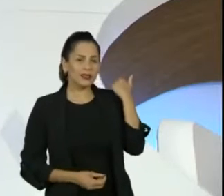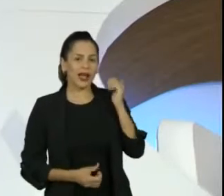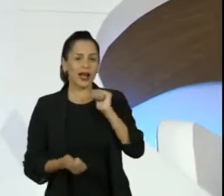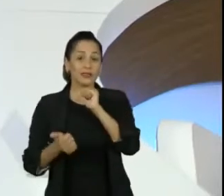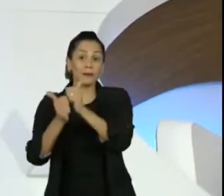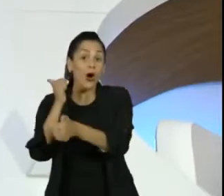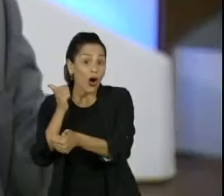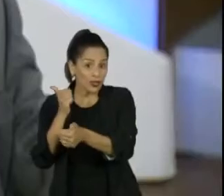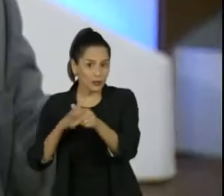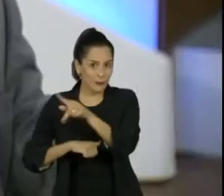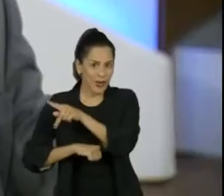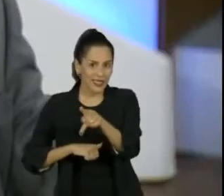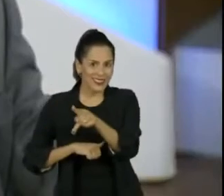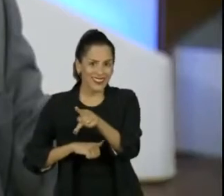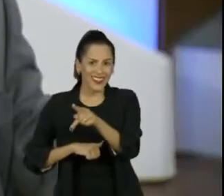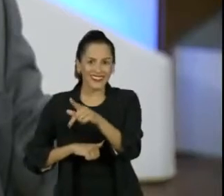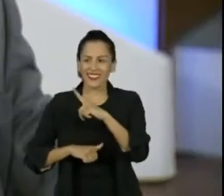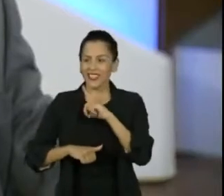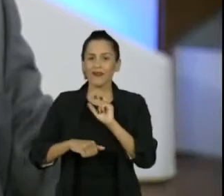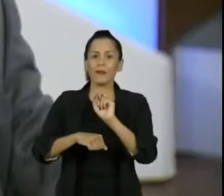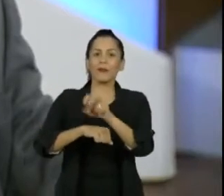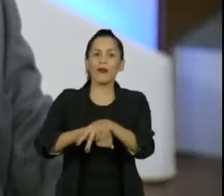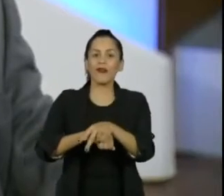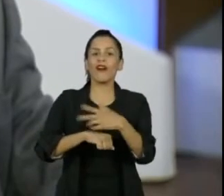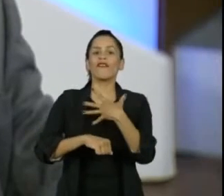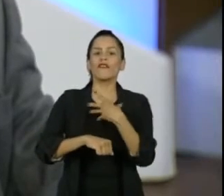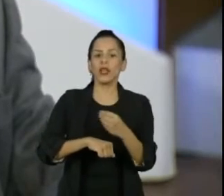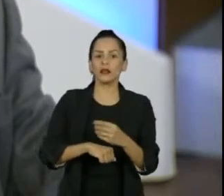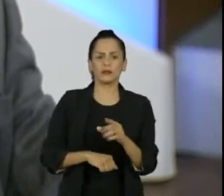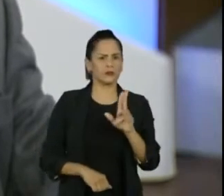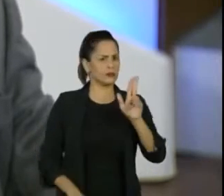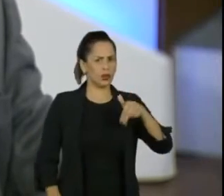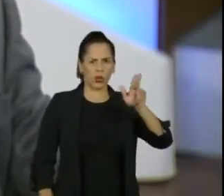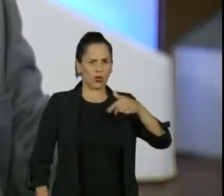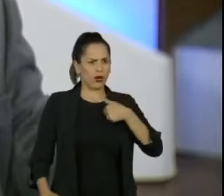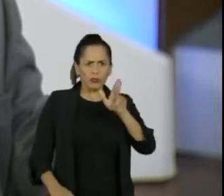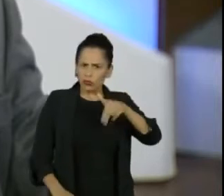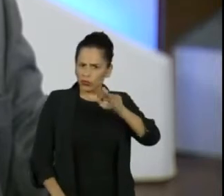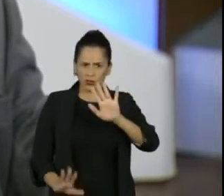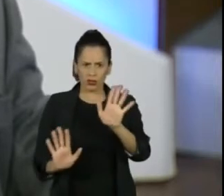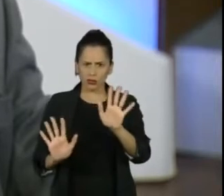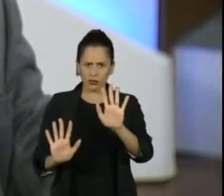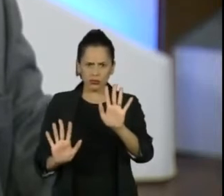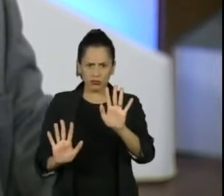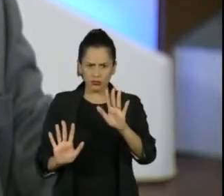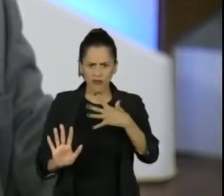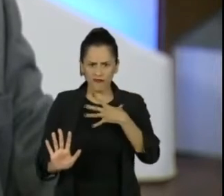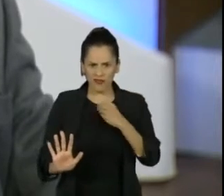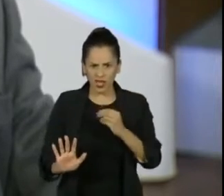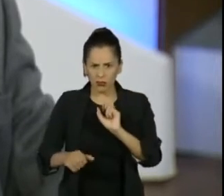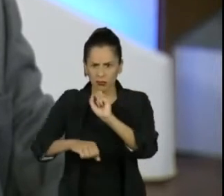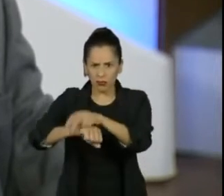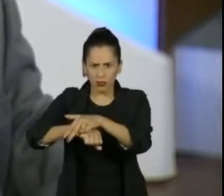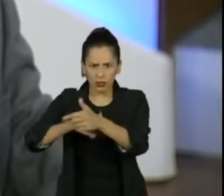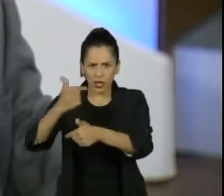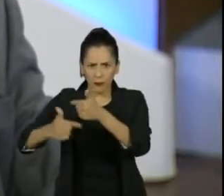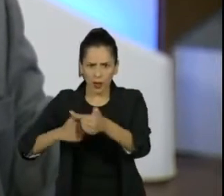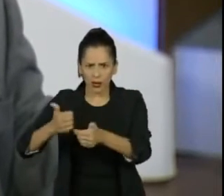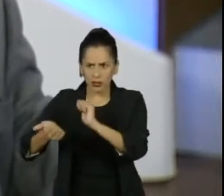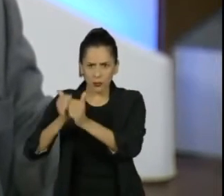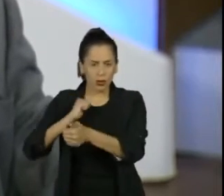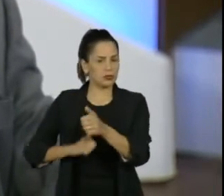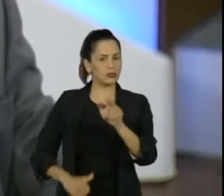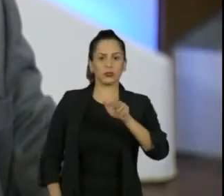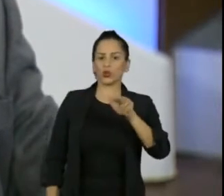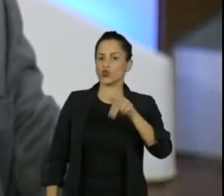coisa diferente? Eu nunca empreguei um filho no Atlético, nunca empreguei um filho em lugar nenhum. Até porque são liberais. Eu nunca